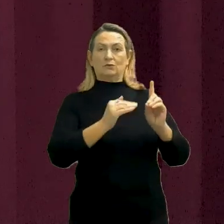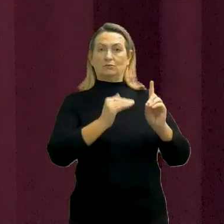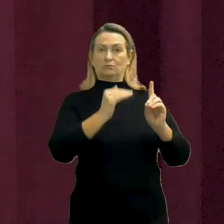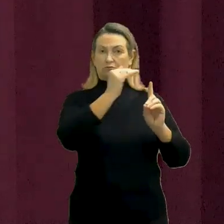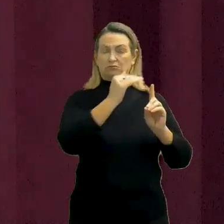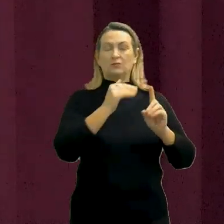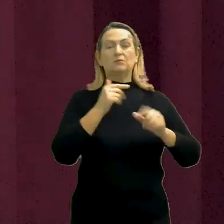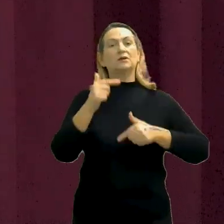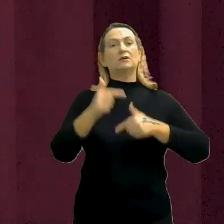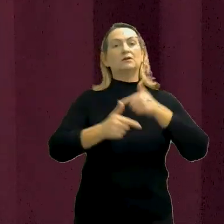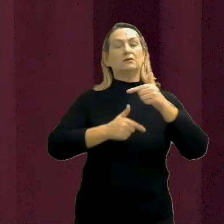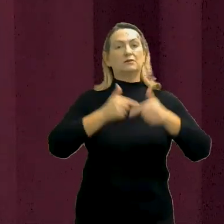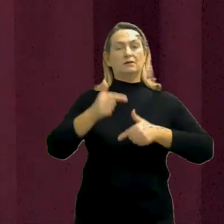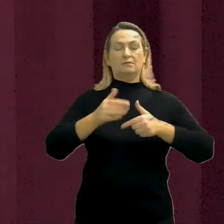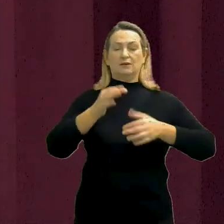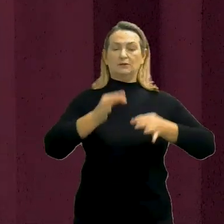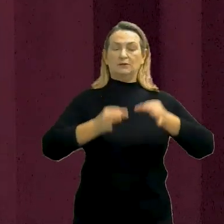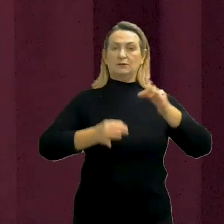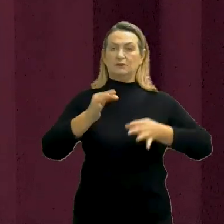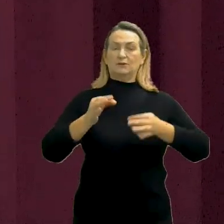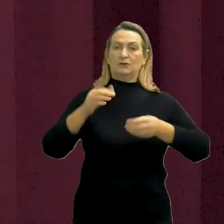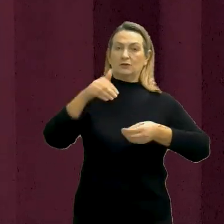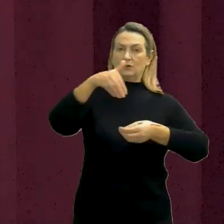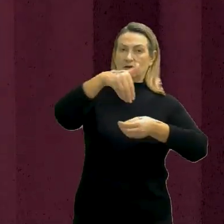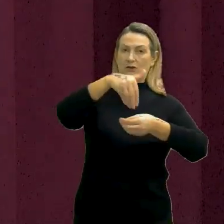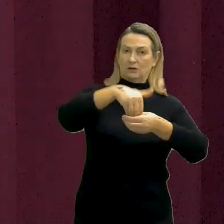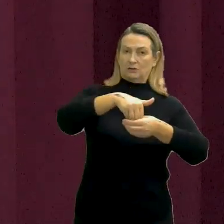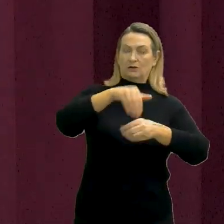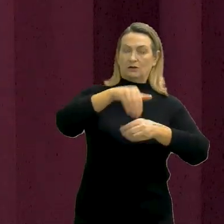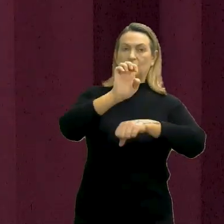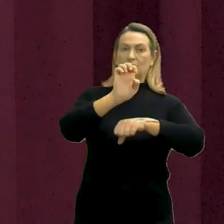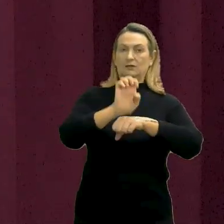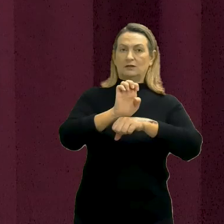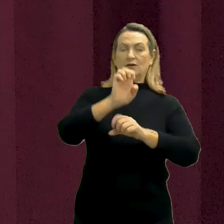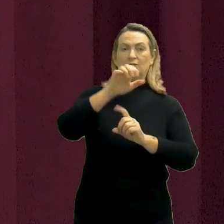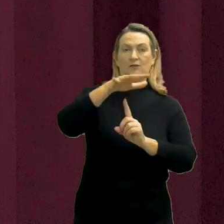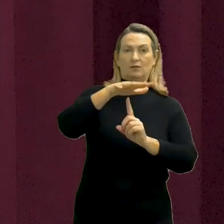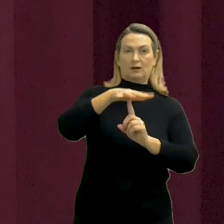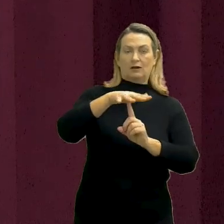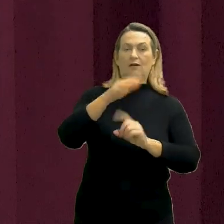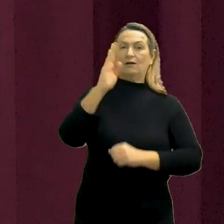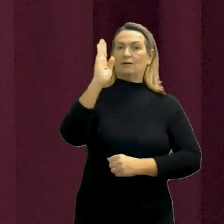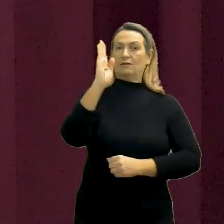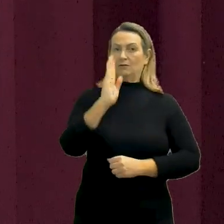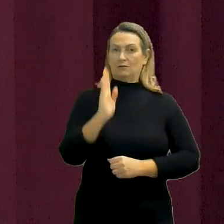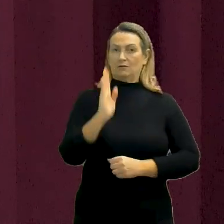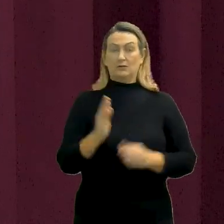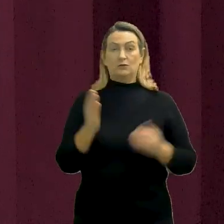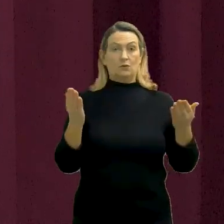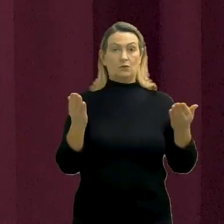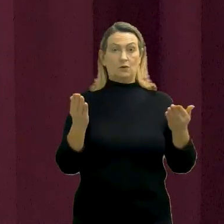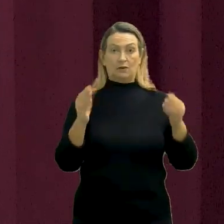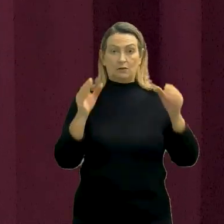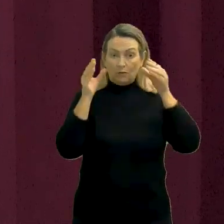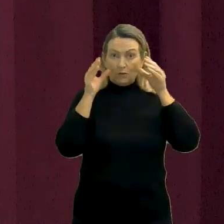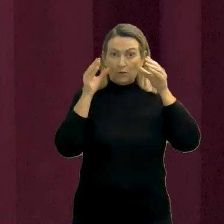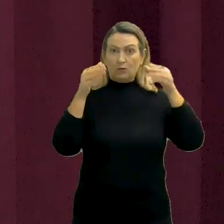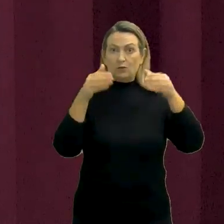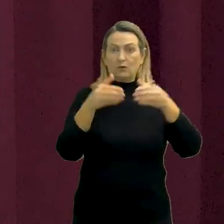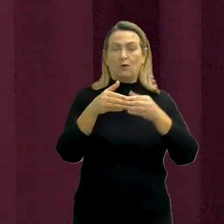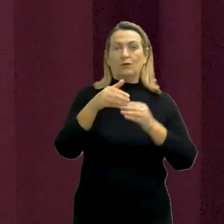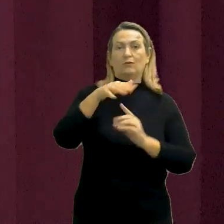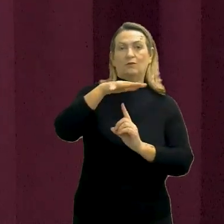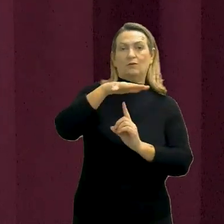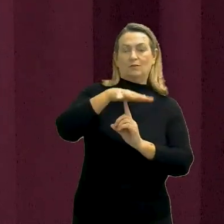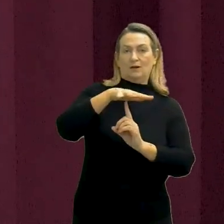trabalho da justiça eleitoral no estado do Paraná e no Brasil em especial no estado do Paraná hoje em em 2024 nós teremos as